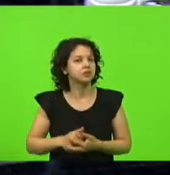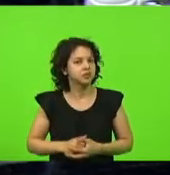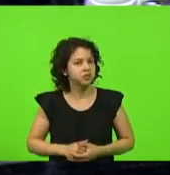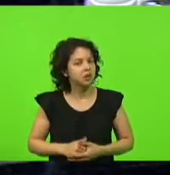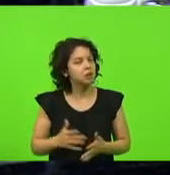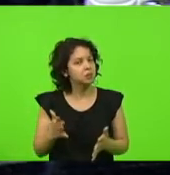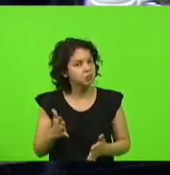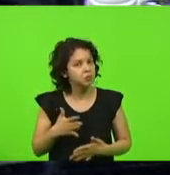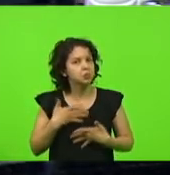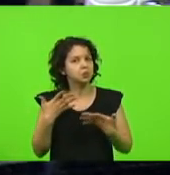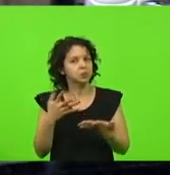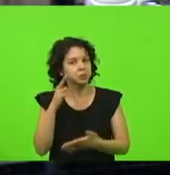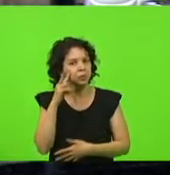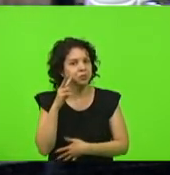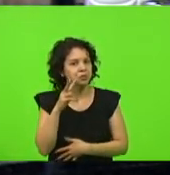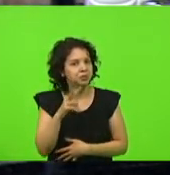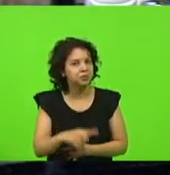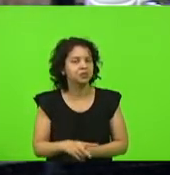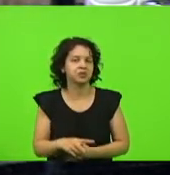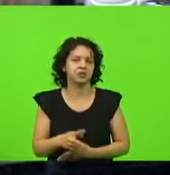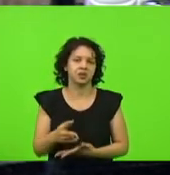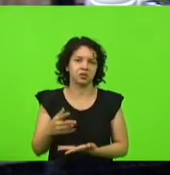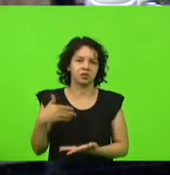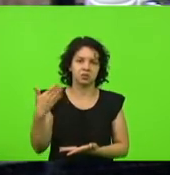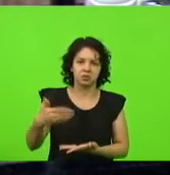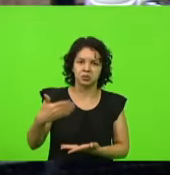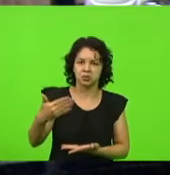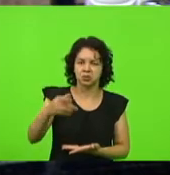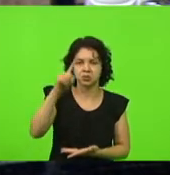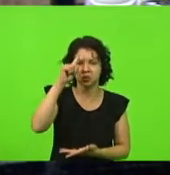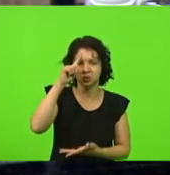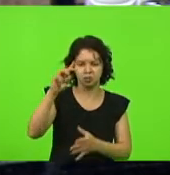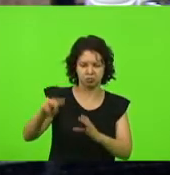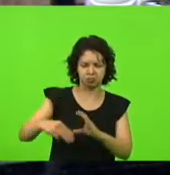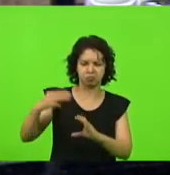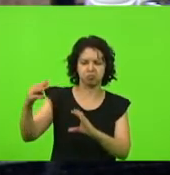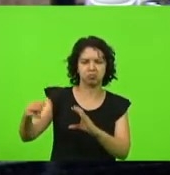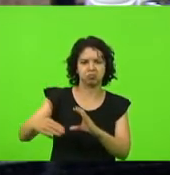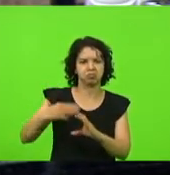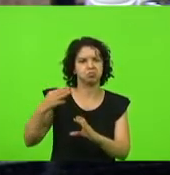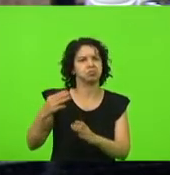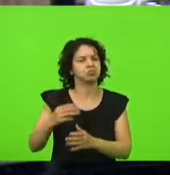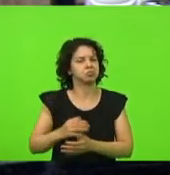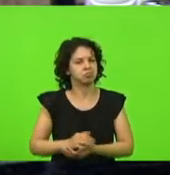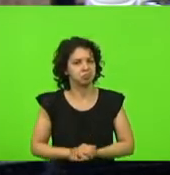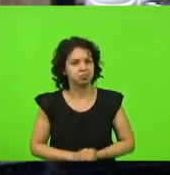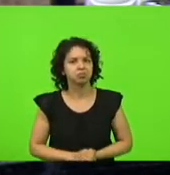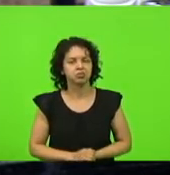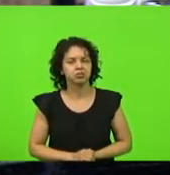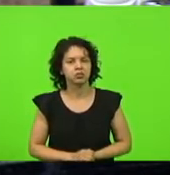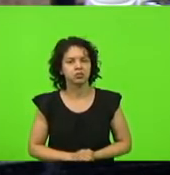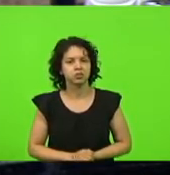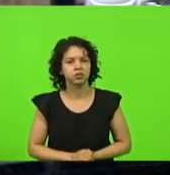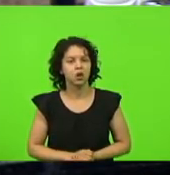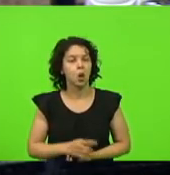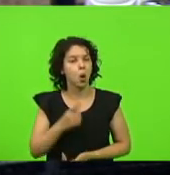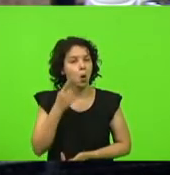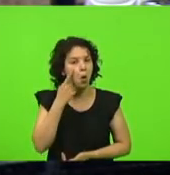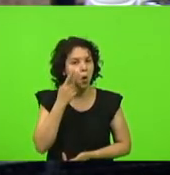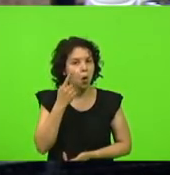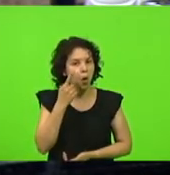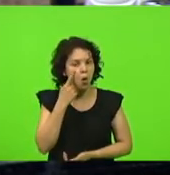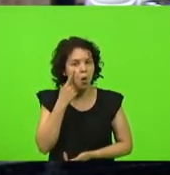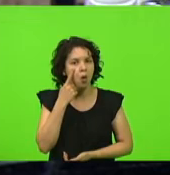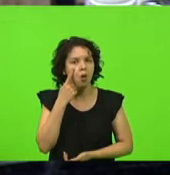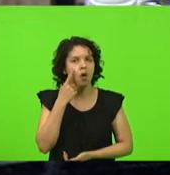cada aberração e diariamente eu recebo coisas ainda dessa pandemia. Olha o que eu recebi,